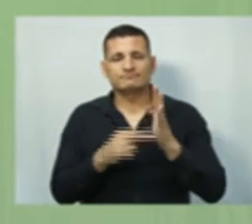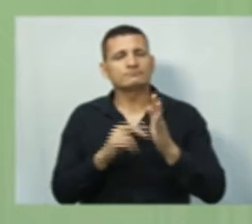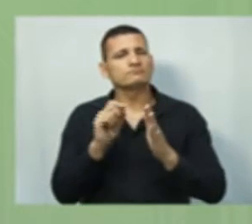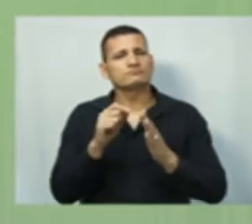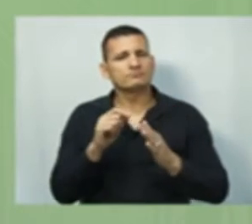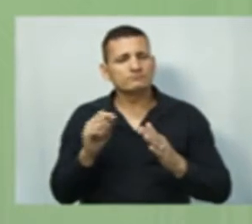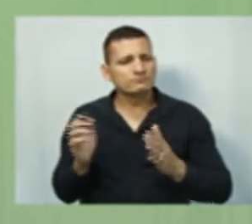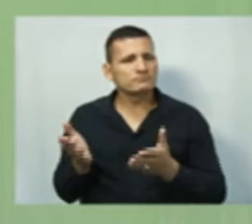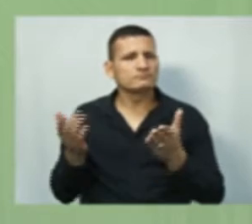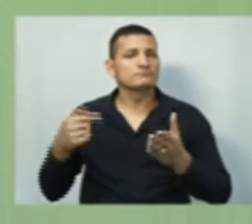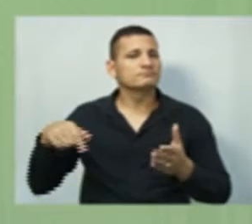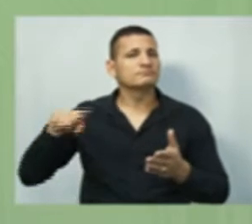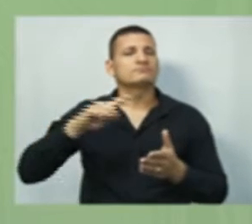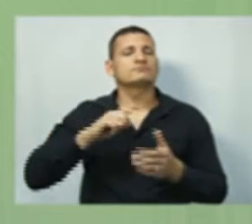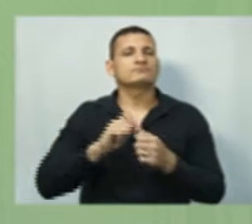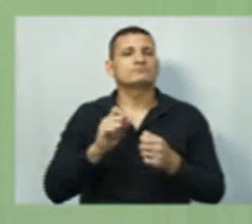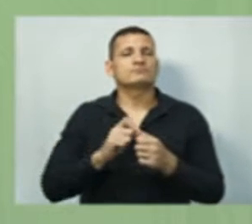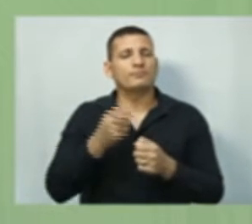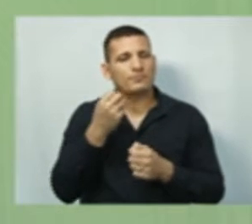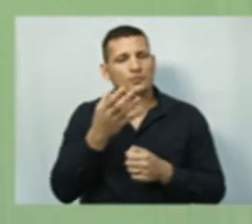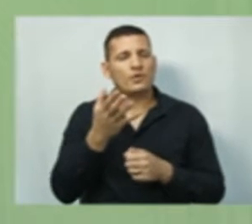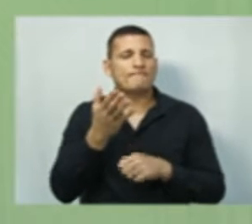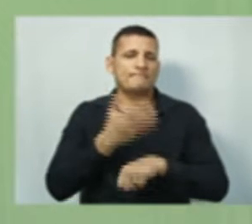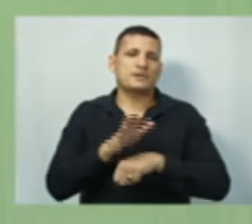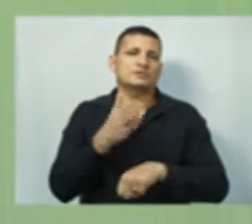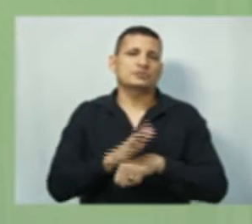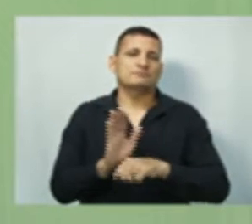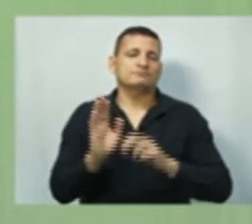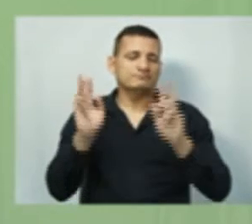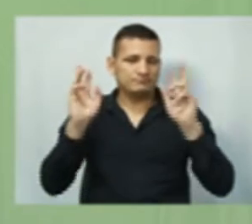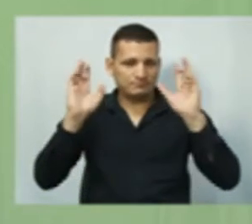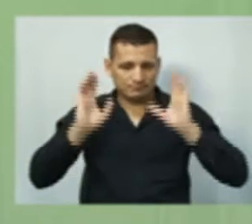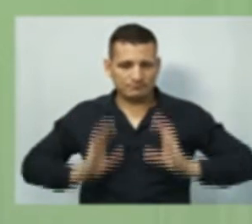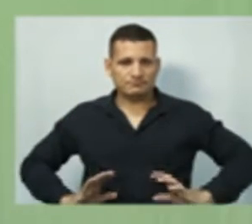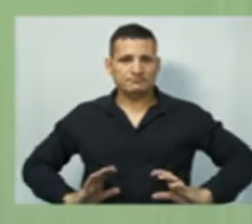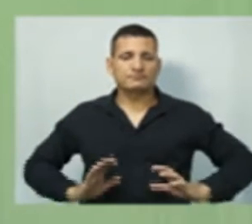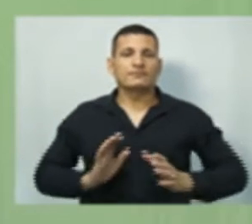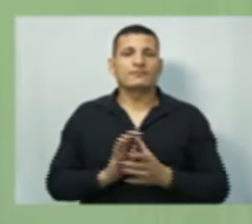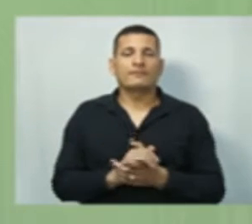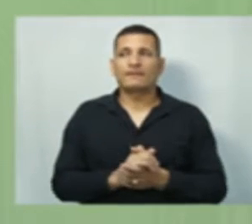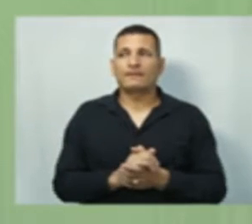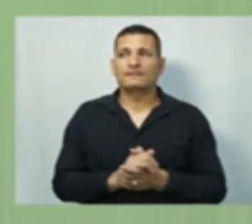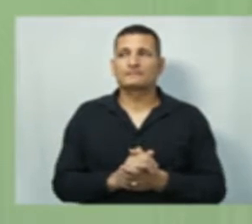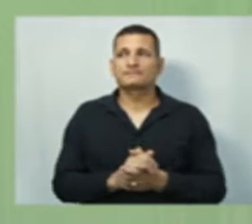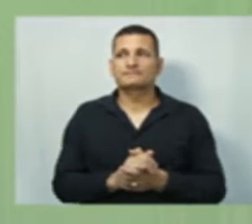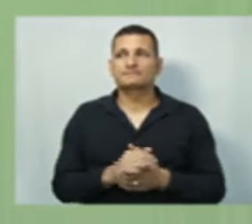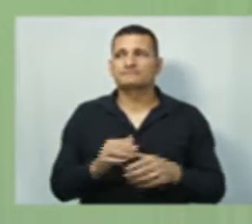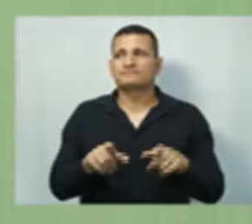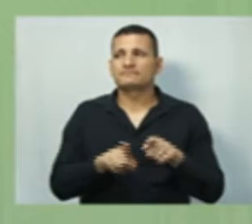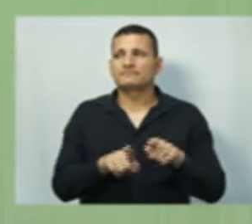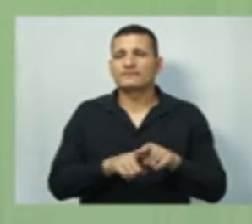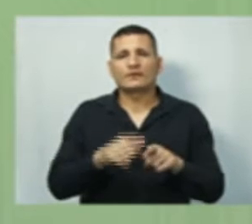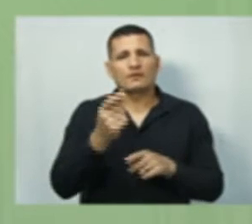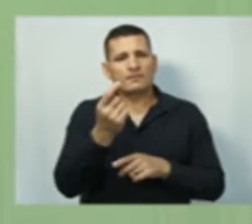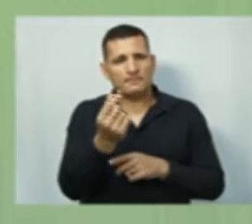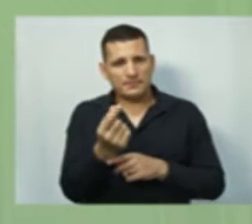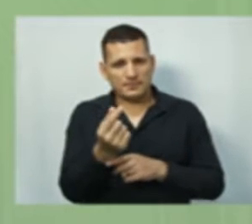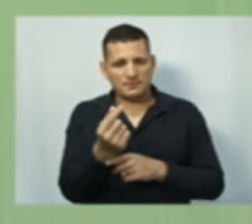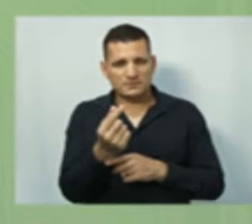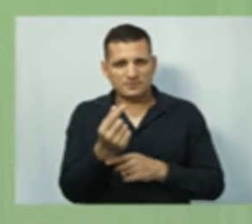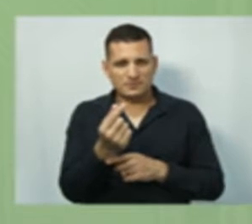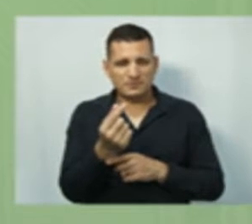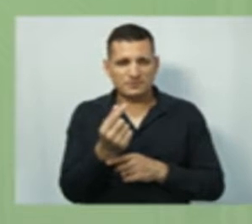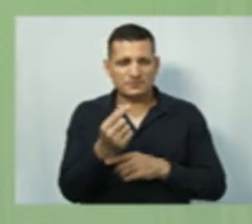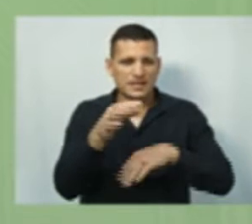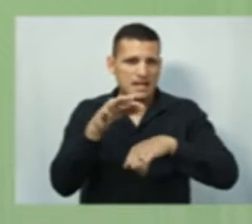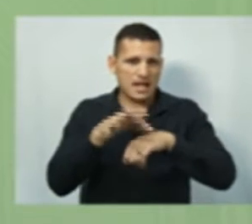como cidadãos. Falando ainda de incentivos, vemos que, por exemplo, quando o preço da carne aumenta, nós podemos